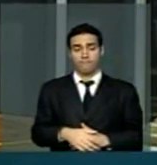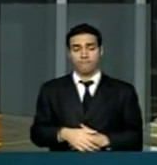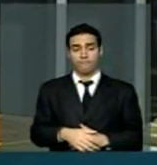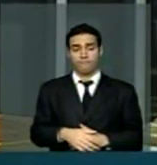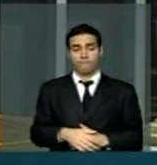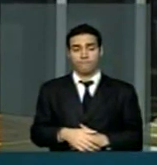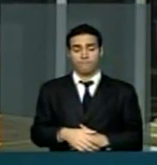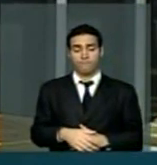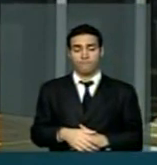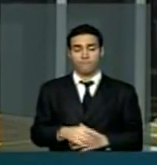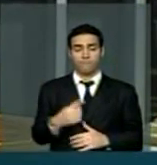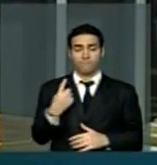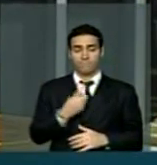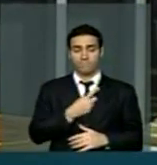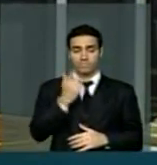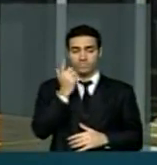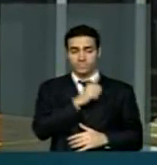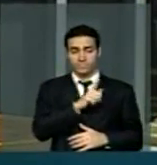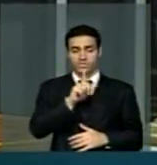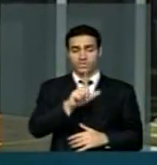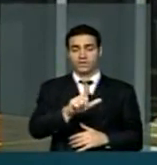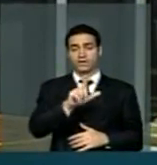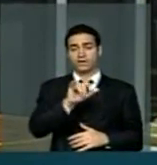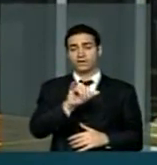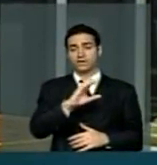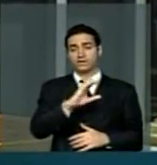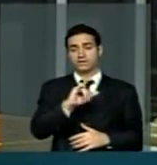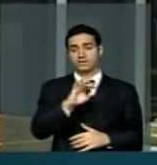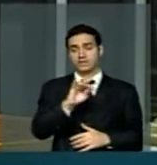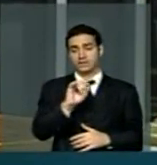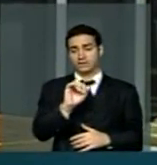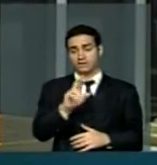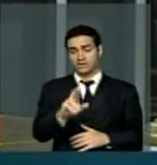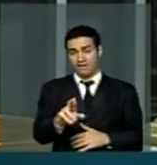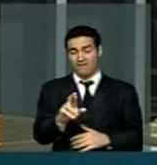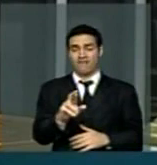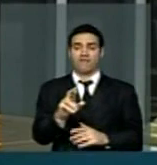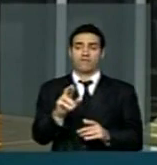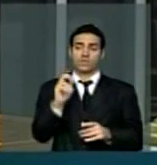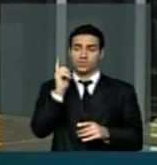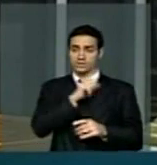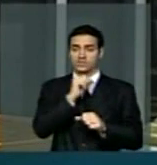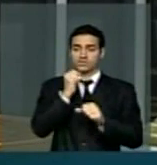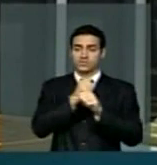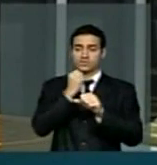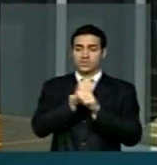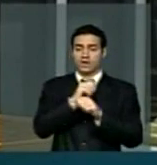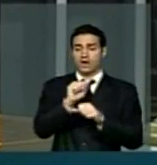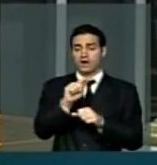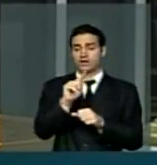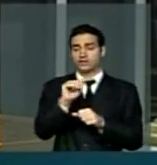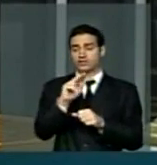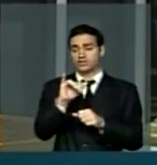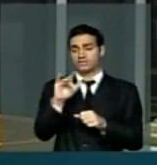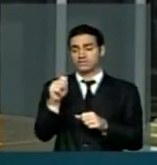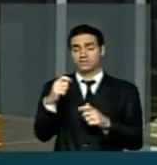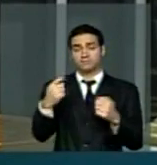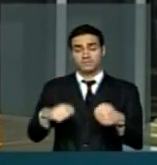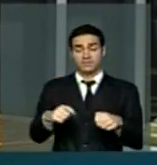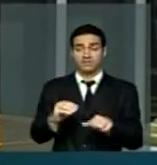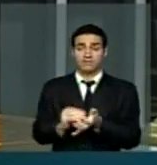para a gente licitar até final da semana que vem as agências tais, a gente precisa